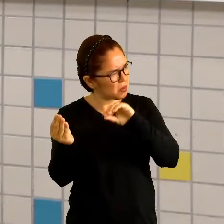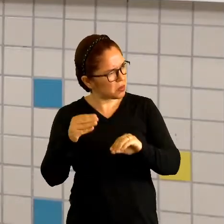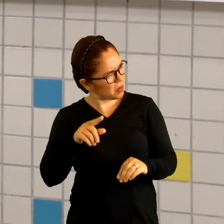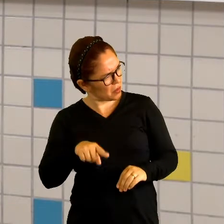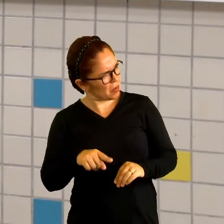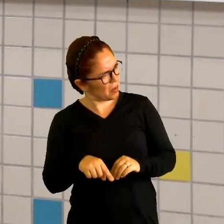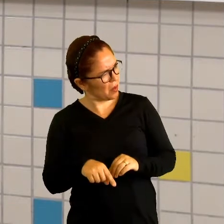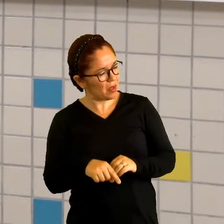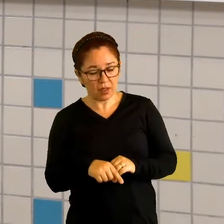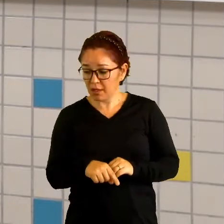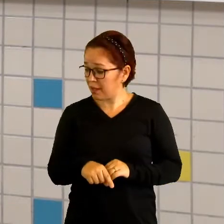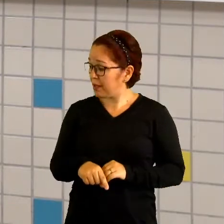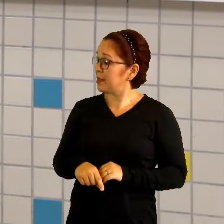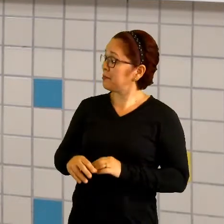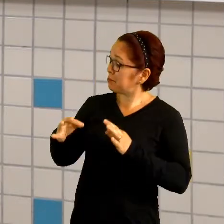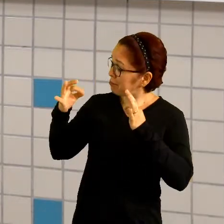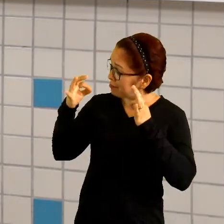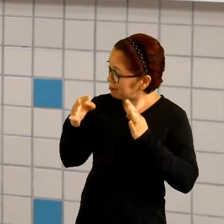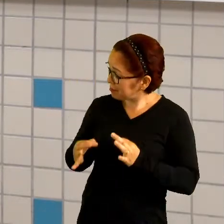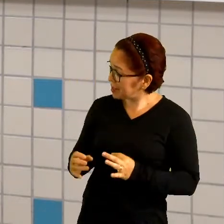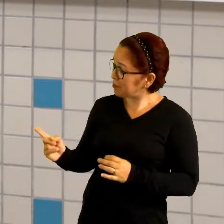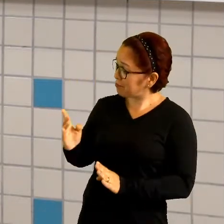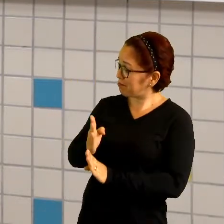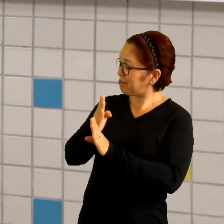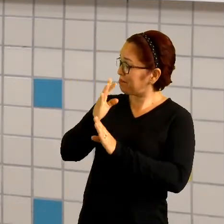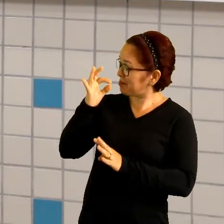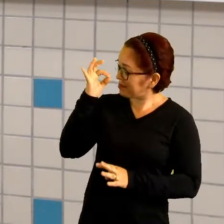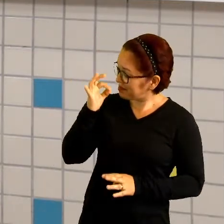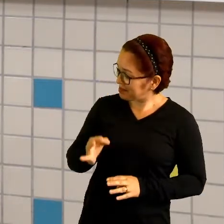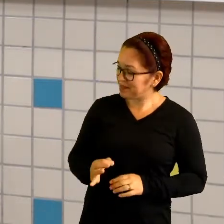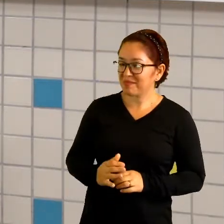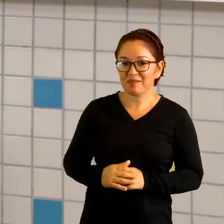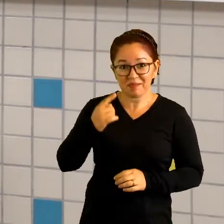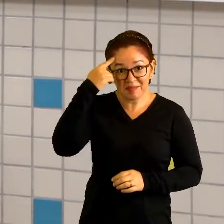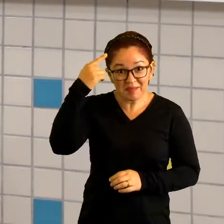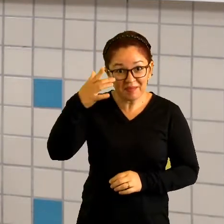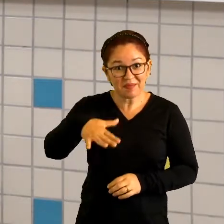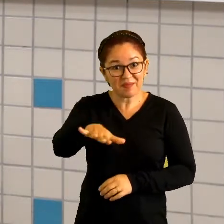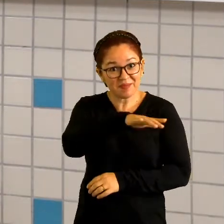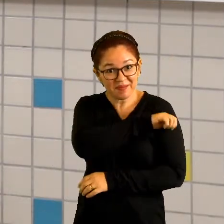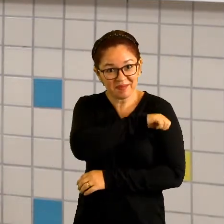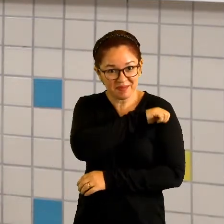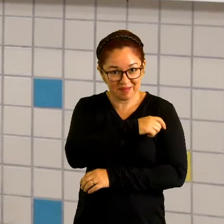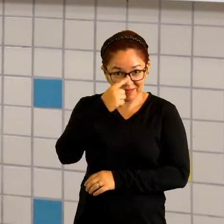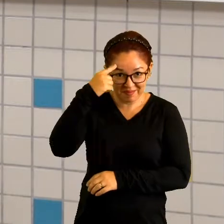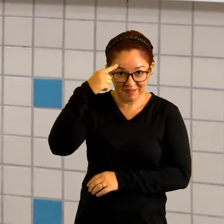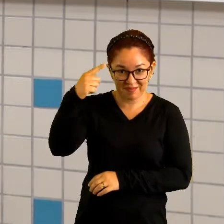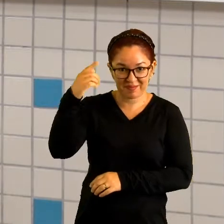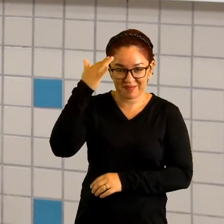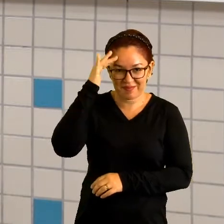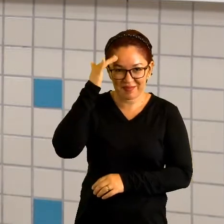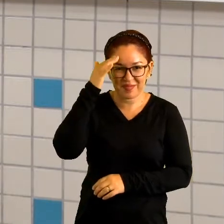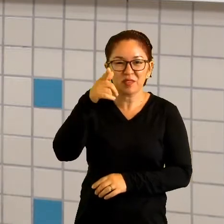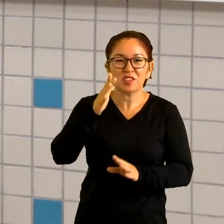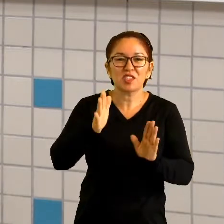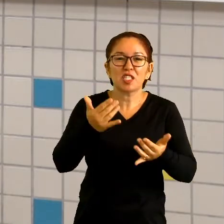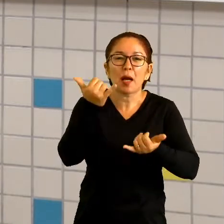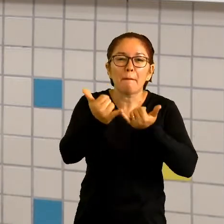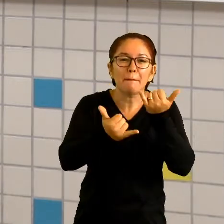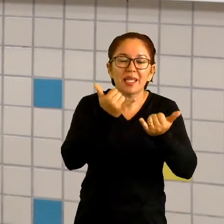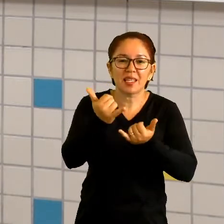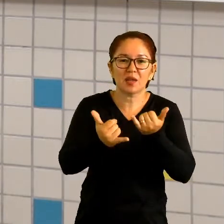Fava, exatamente isso. Alunos, estudantes, vocês já brincaram daquela brincadeira